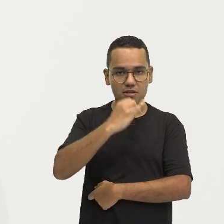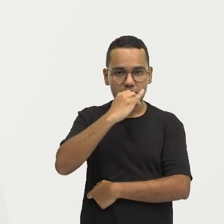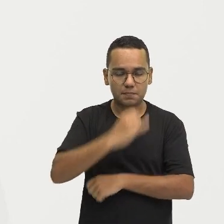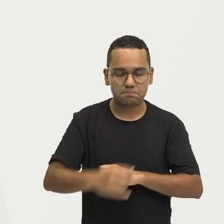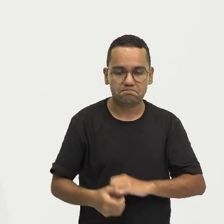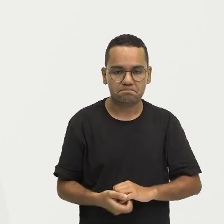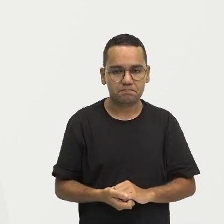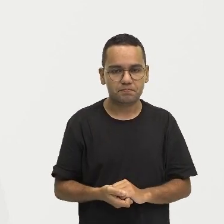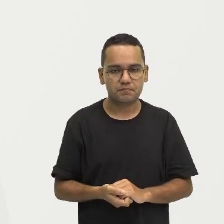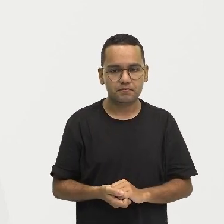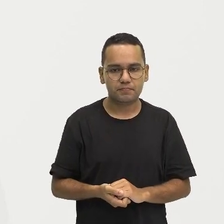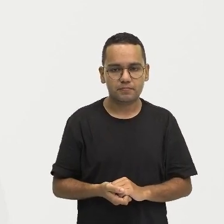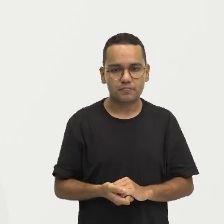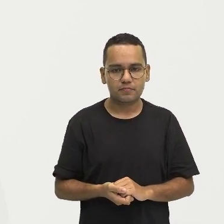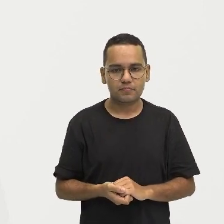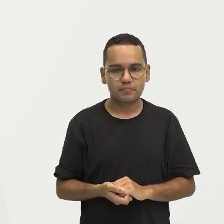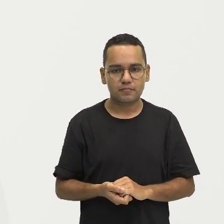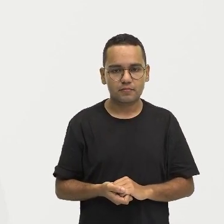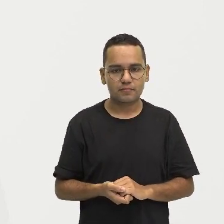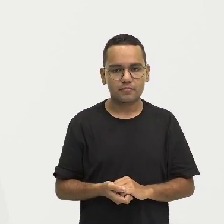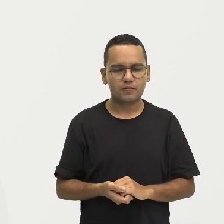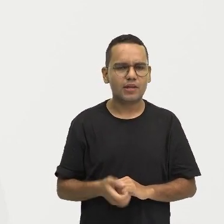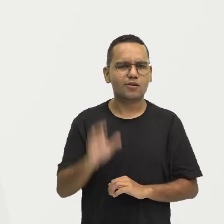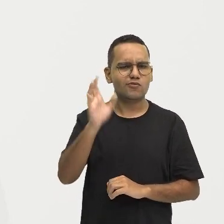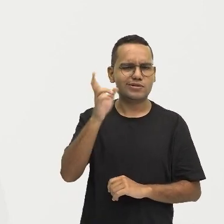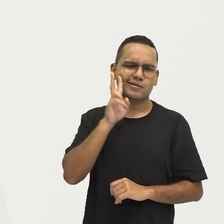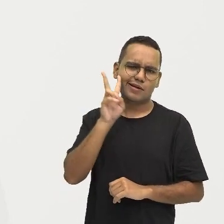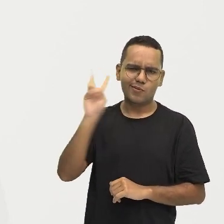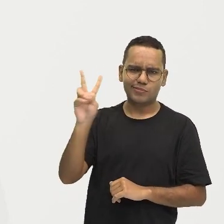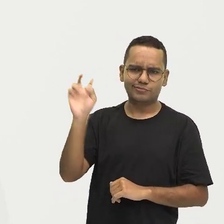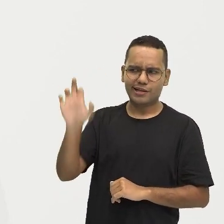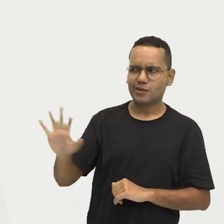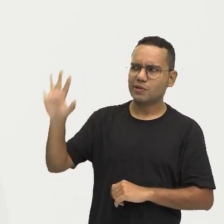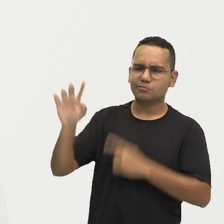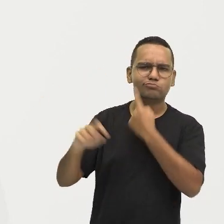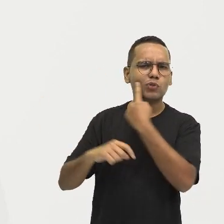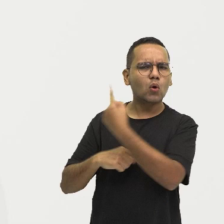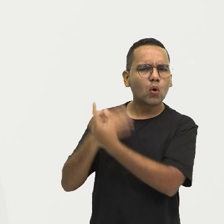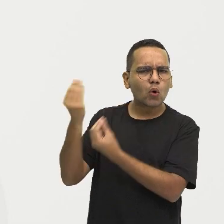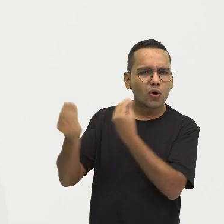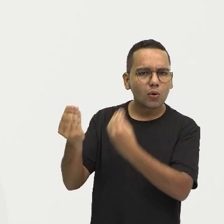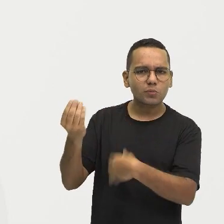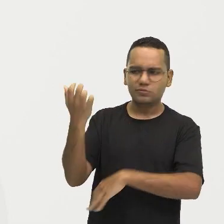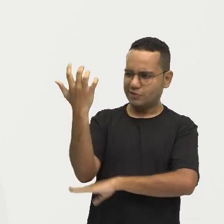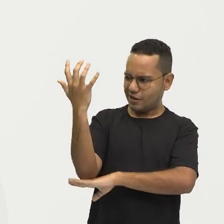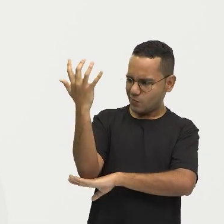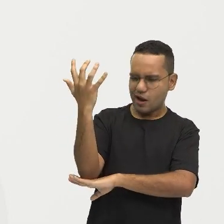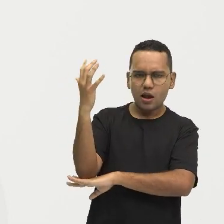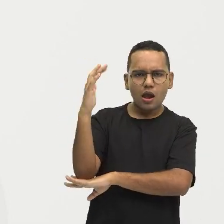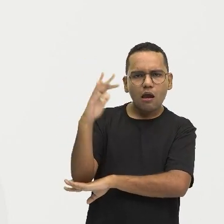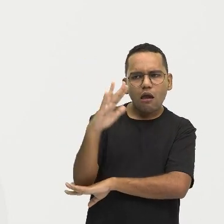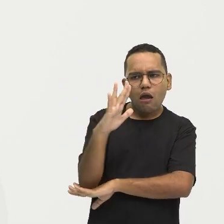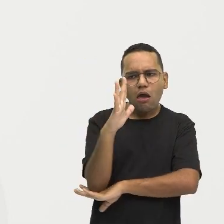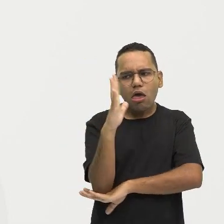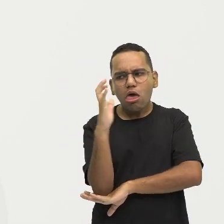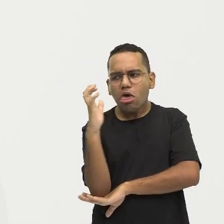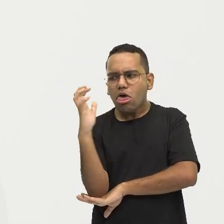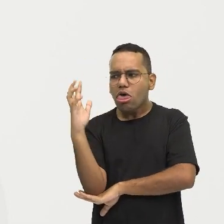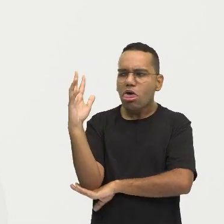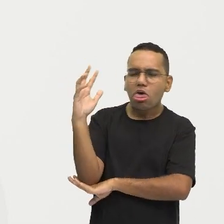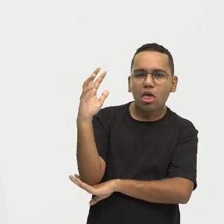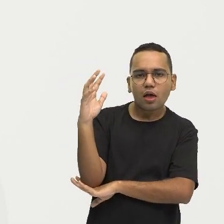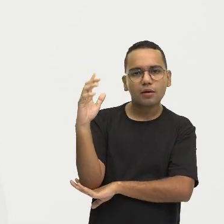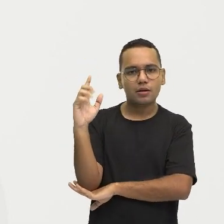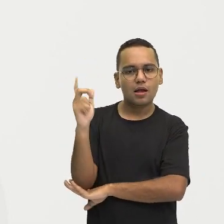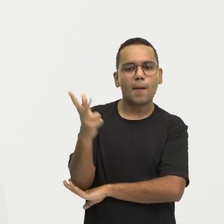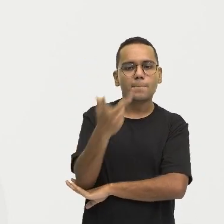a gente já consegue observar só de cara, né? Que as árvores elas têm troncos retorcidos, né? O